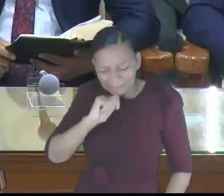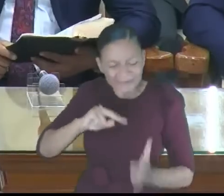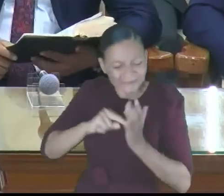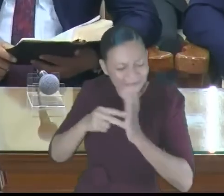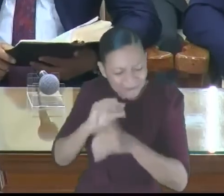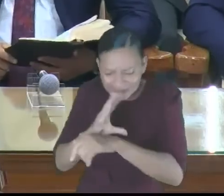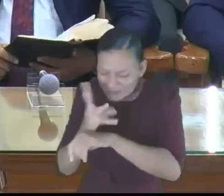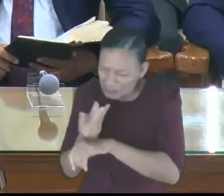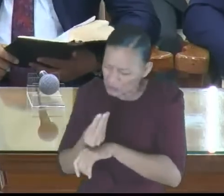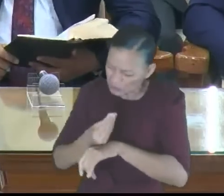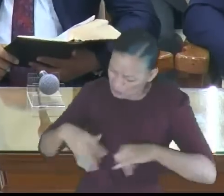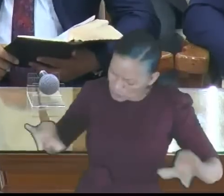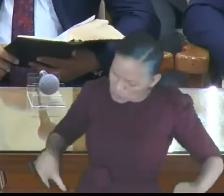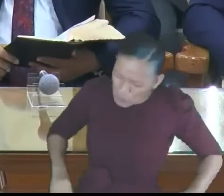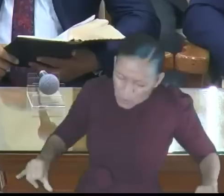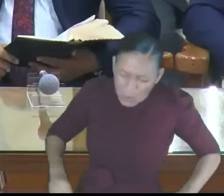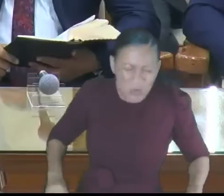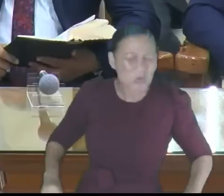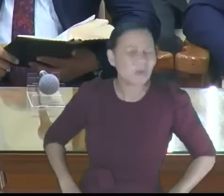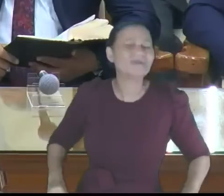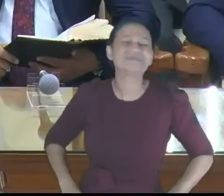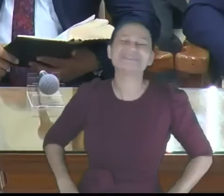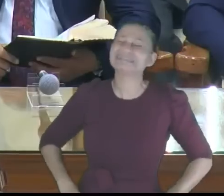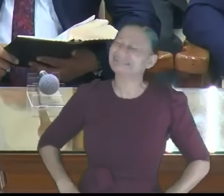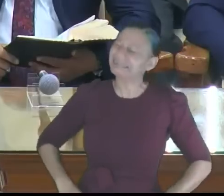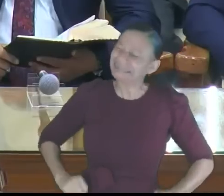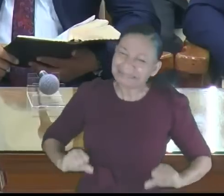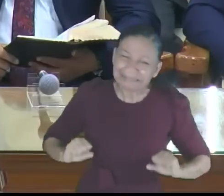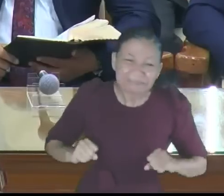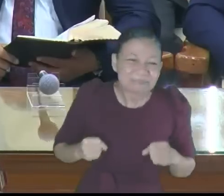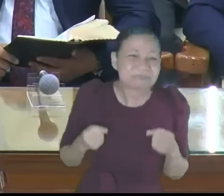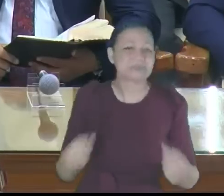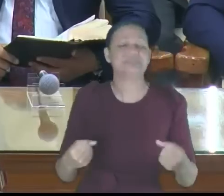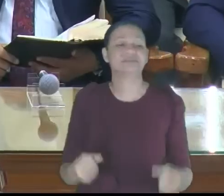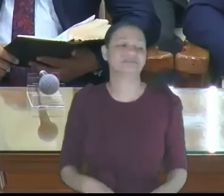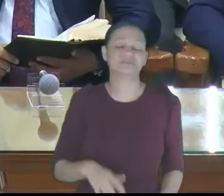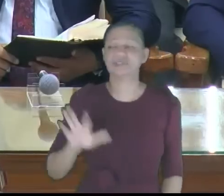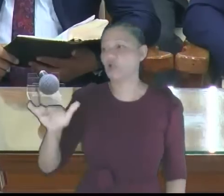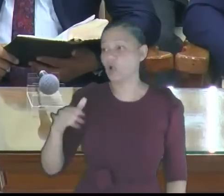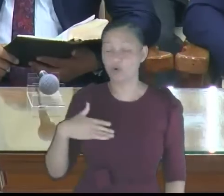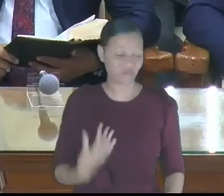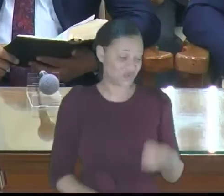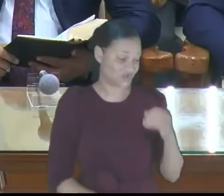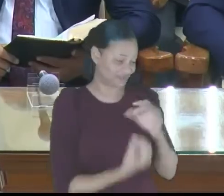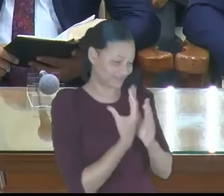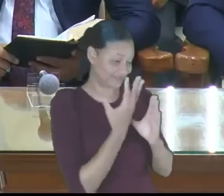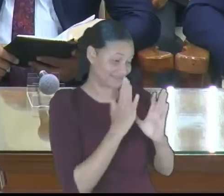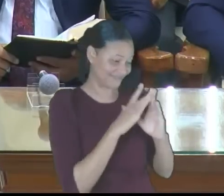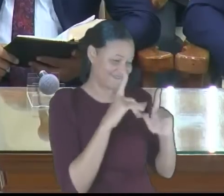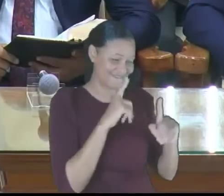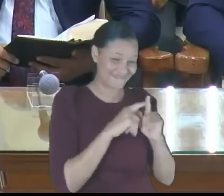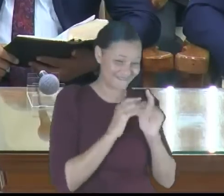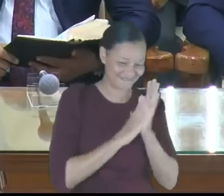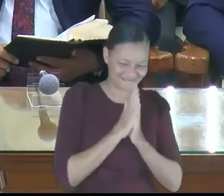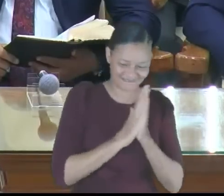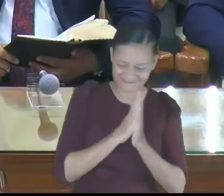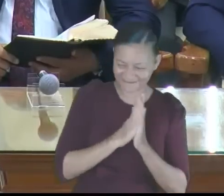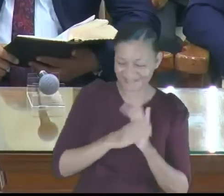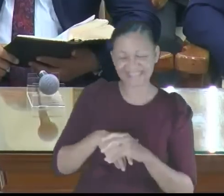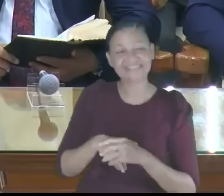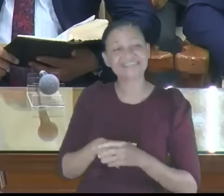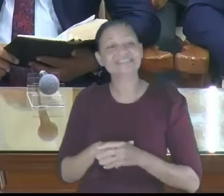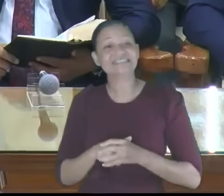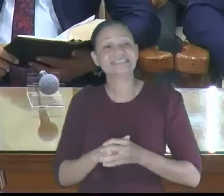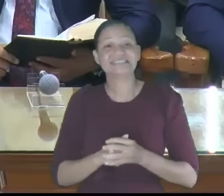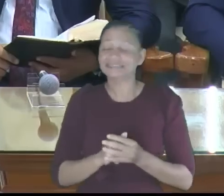ela paga o preço. Às vezes a pessoa diz assim, eu vou montar uma igreja. Às vezes passa